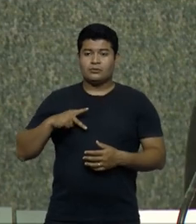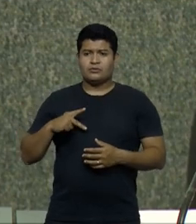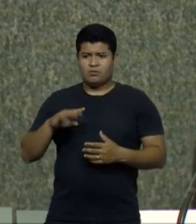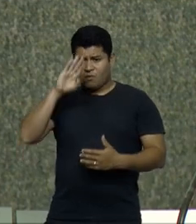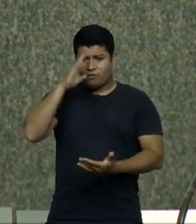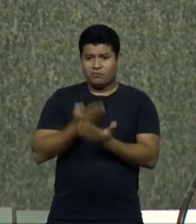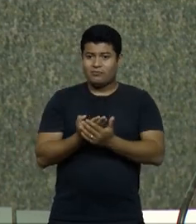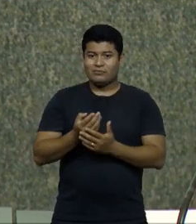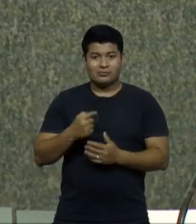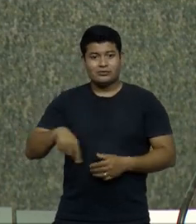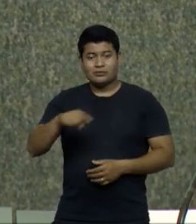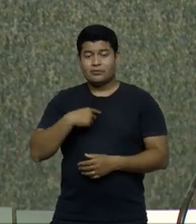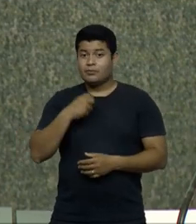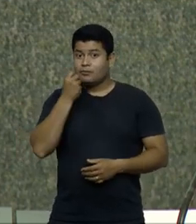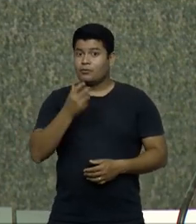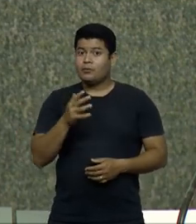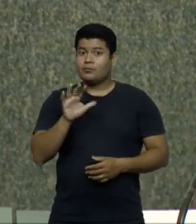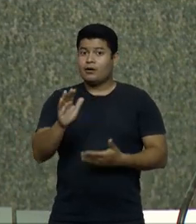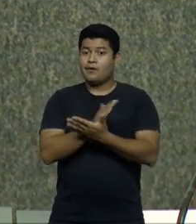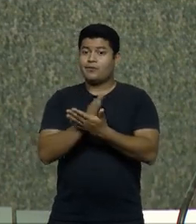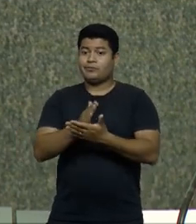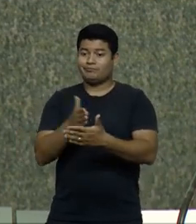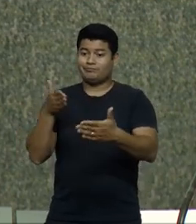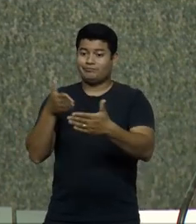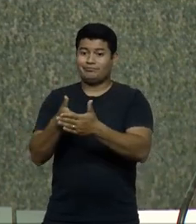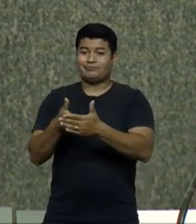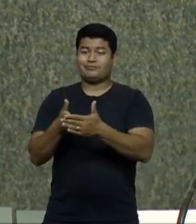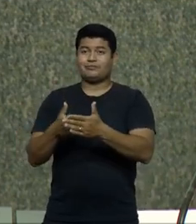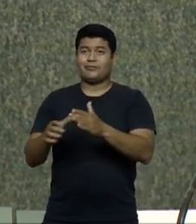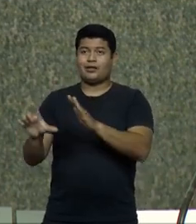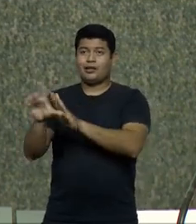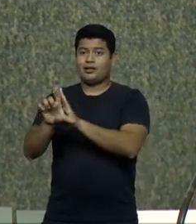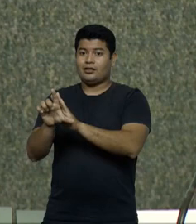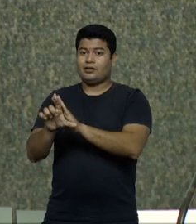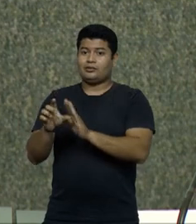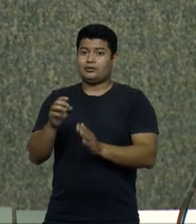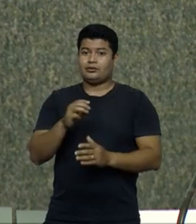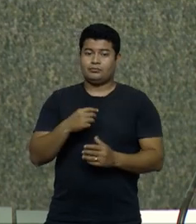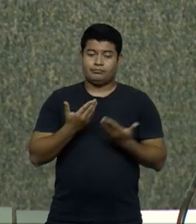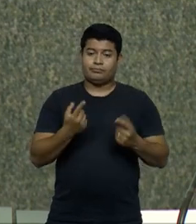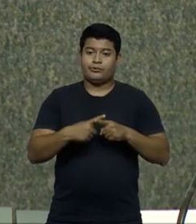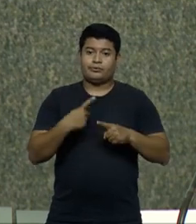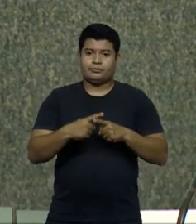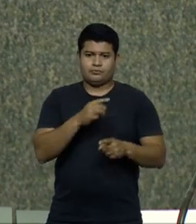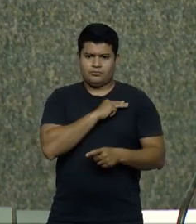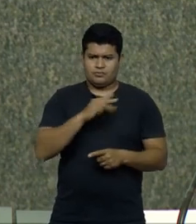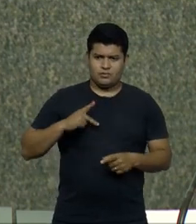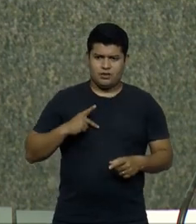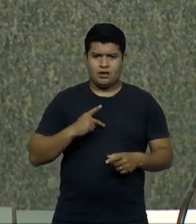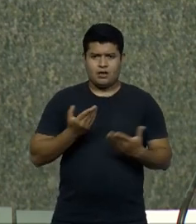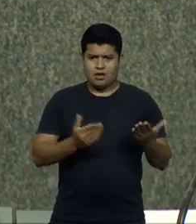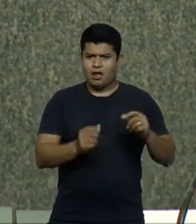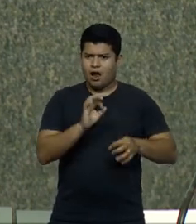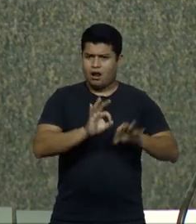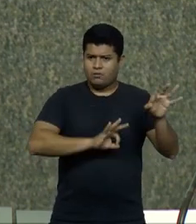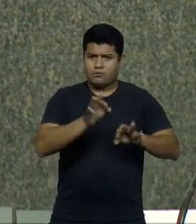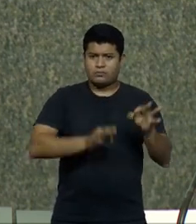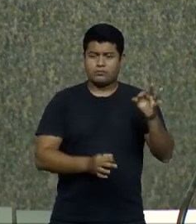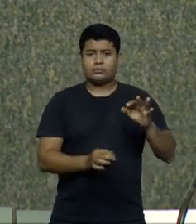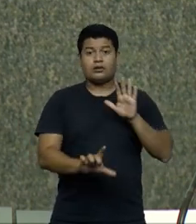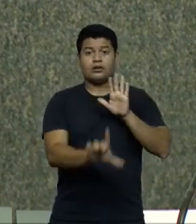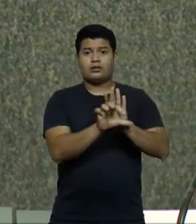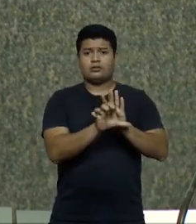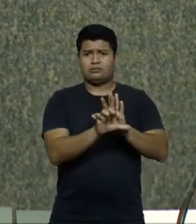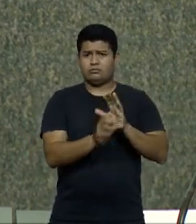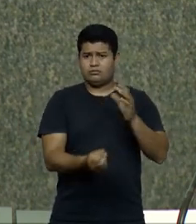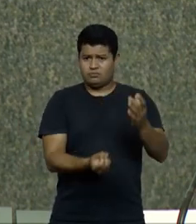mas nem sempre a gente consegue por limitações legais Observe não faz leem sueco não decide né Você pode recomendar pode articular pode